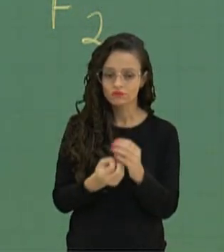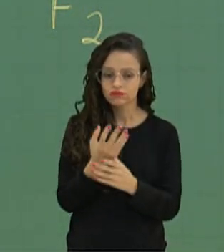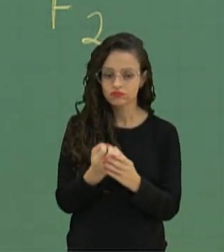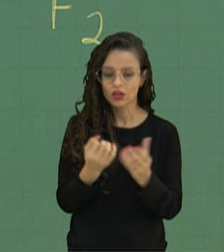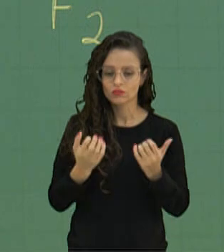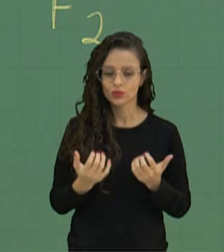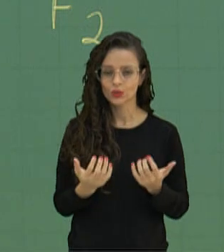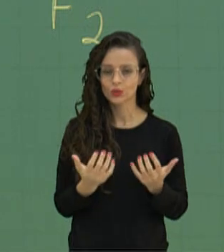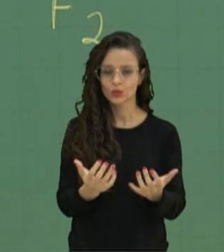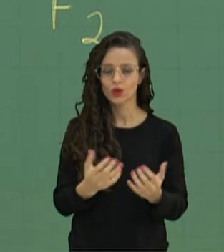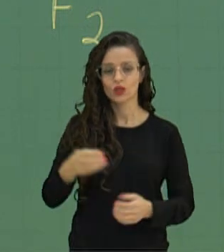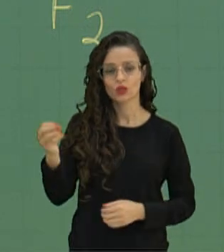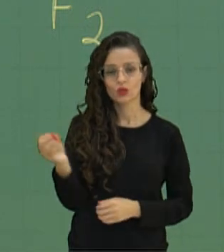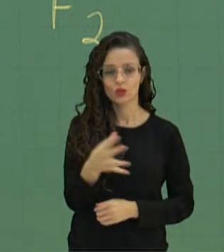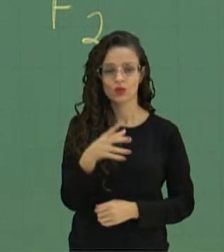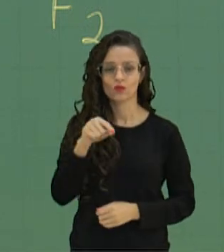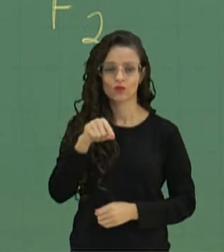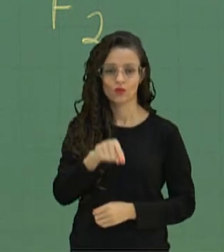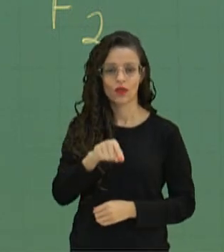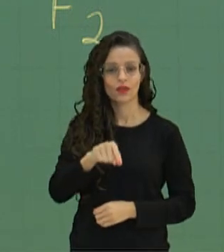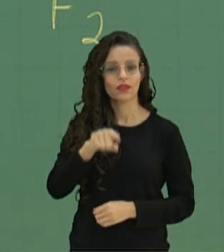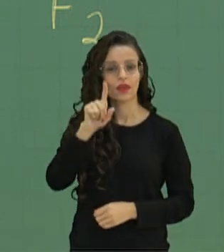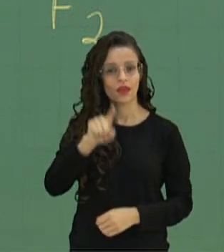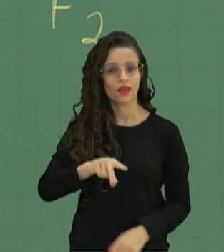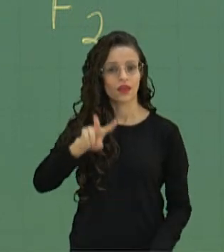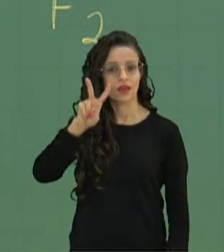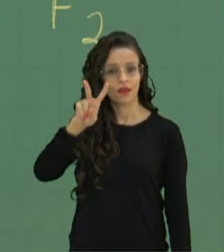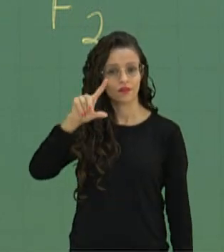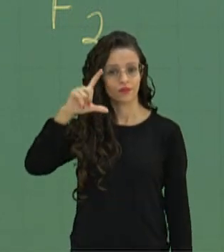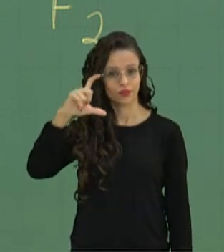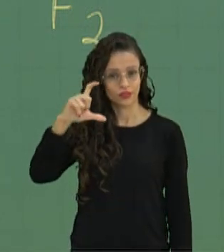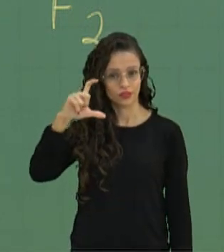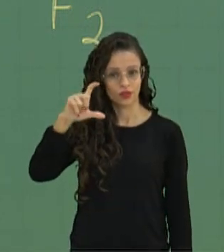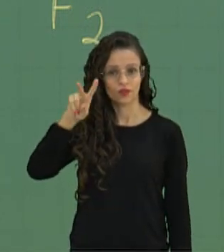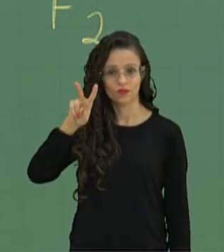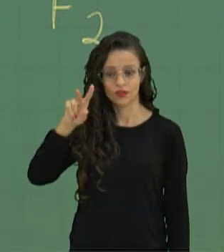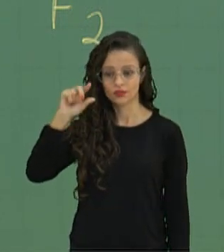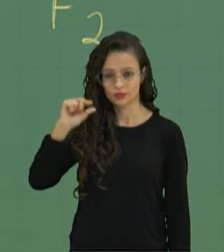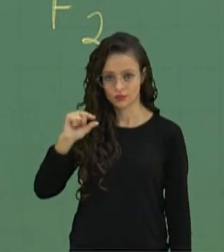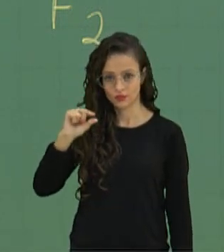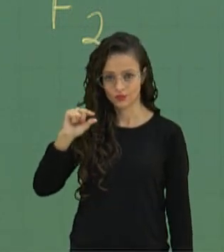originaram uma nova semente, a qual eles chamaram de vezão, vezinho.